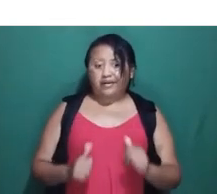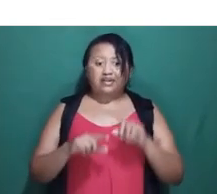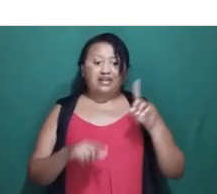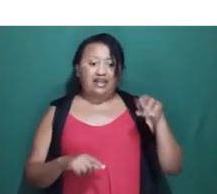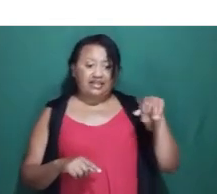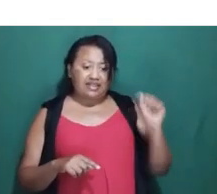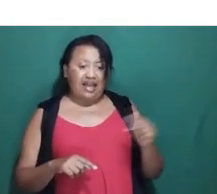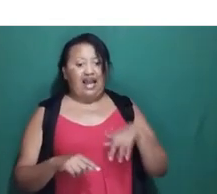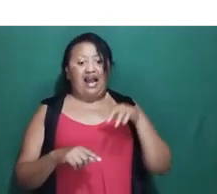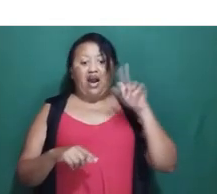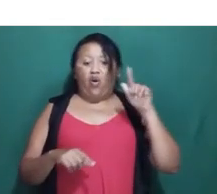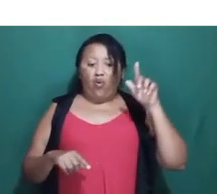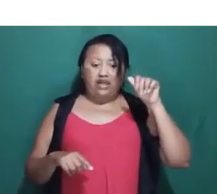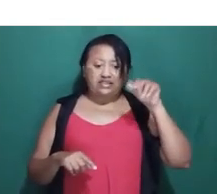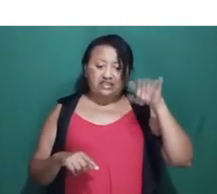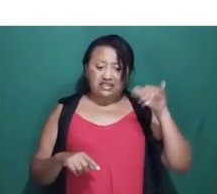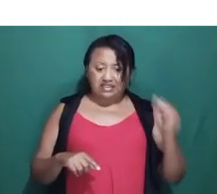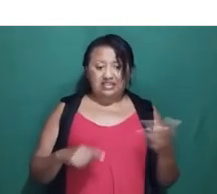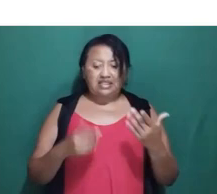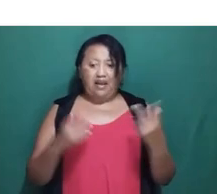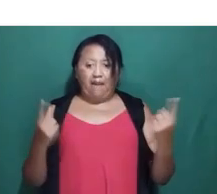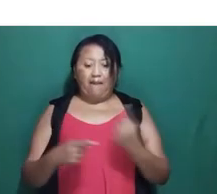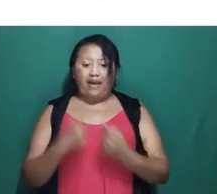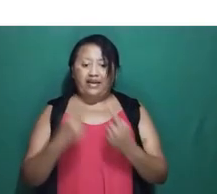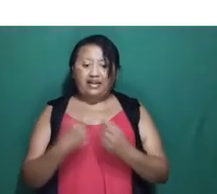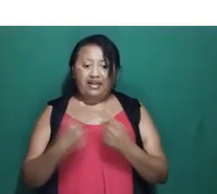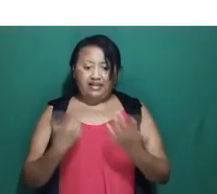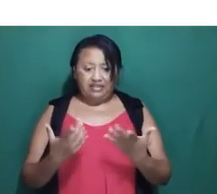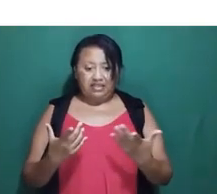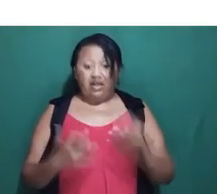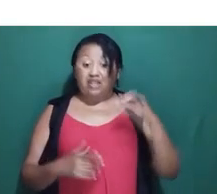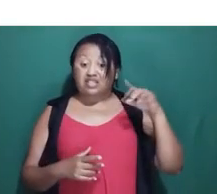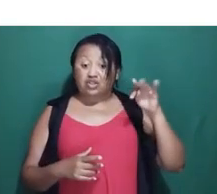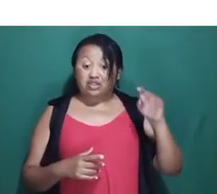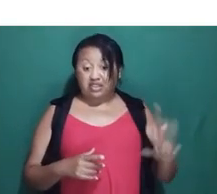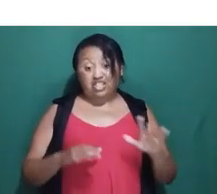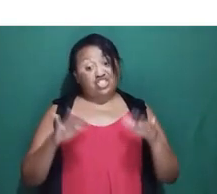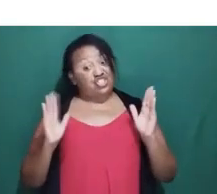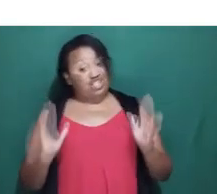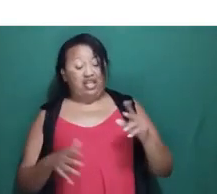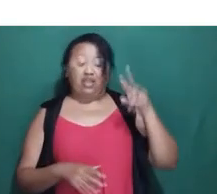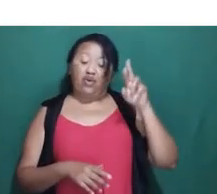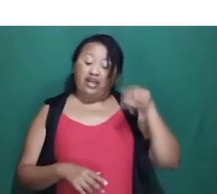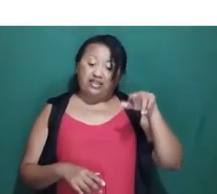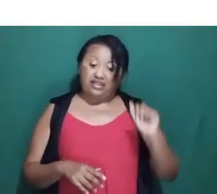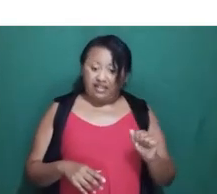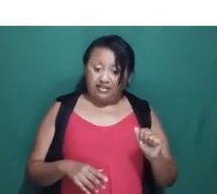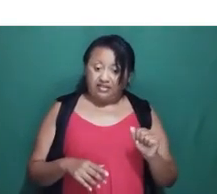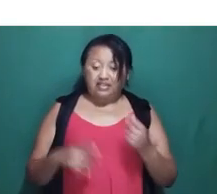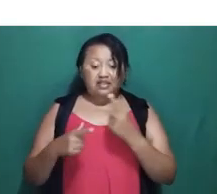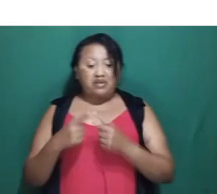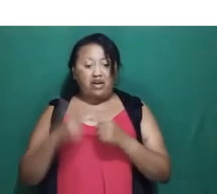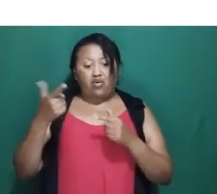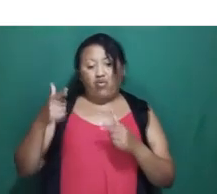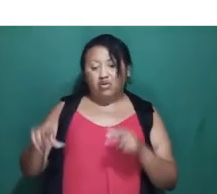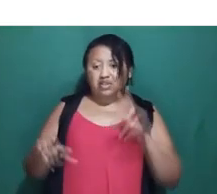A guaninas e paredes com a citosina enquanto que ele não é RNA ela em paredes parou gente